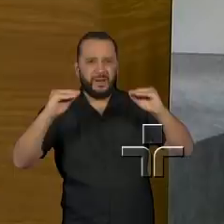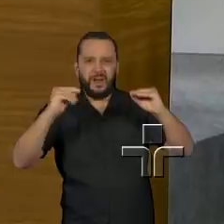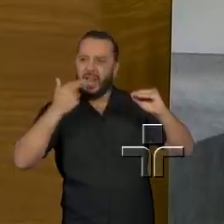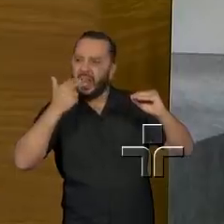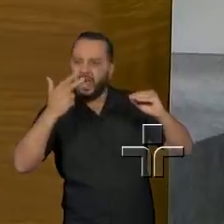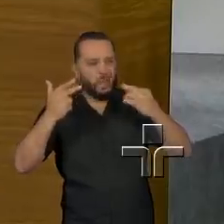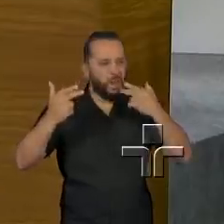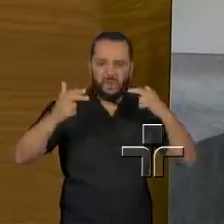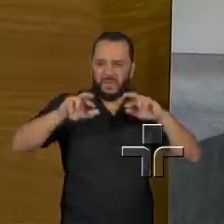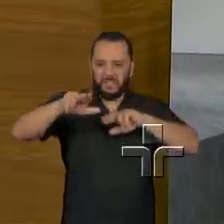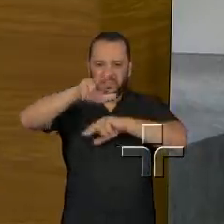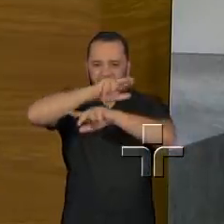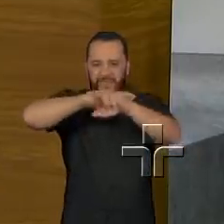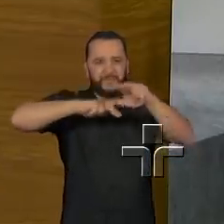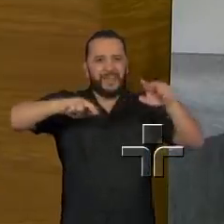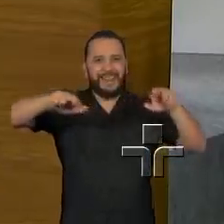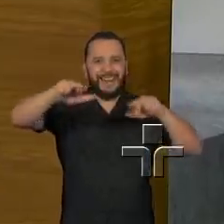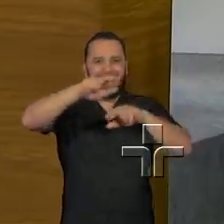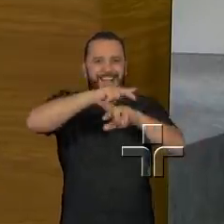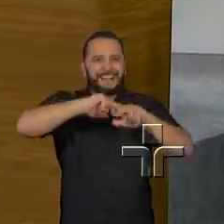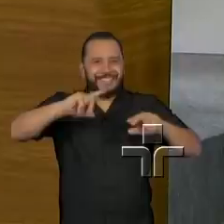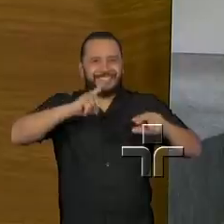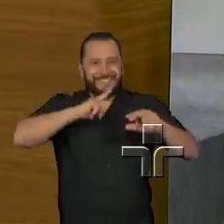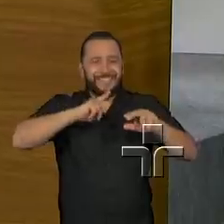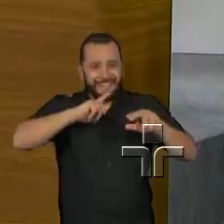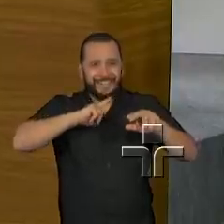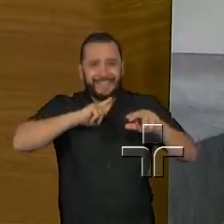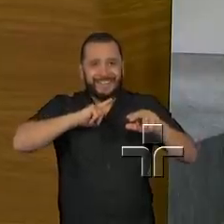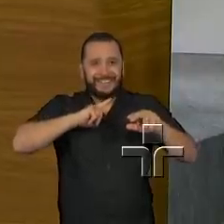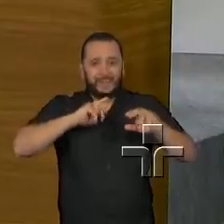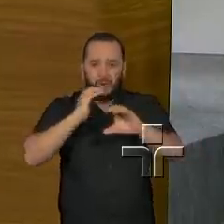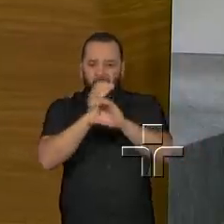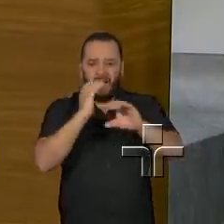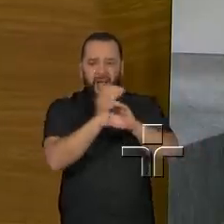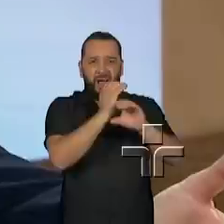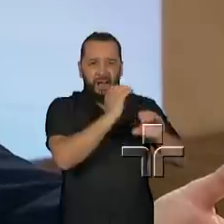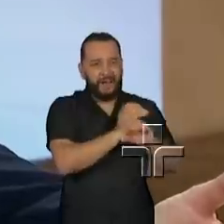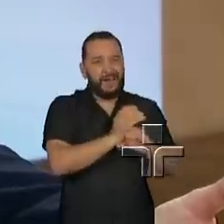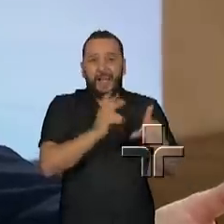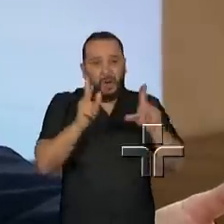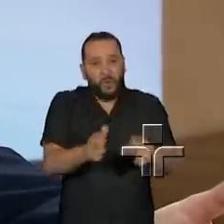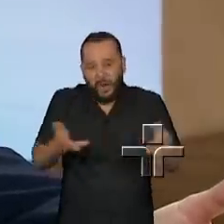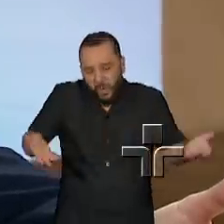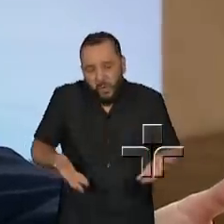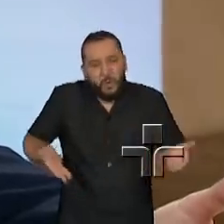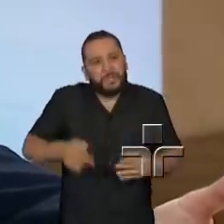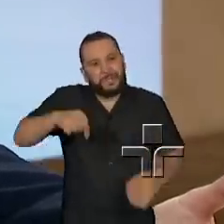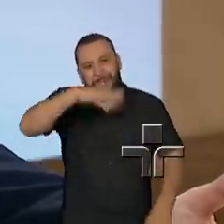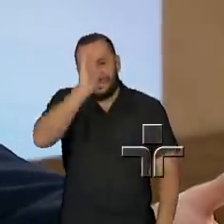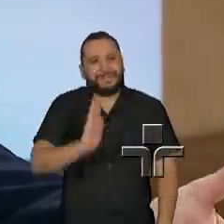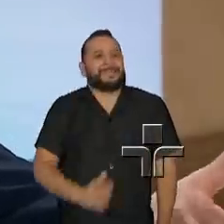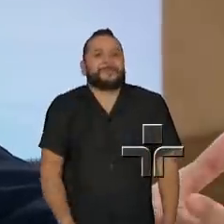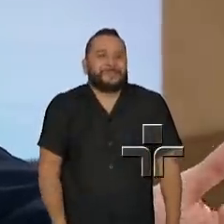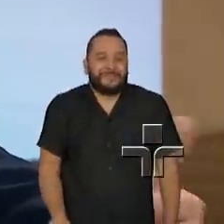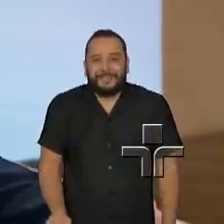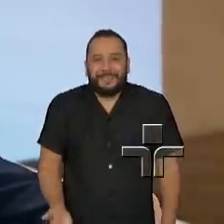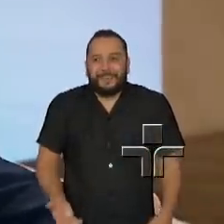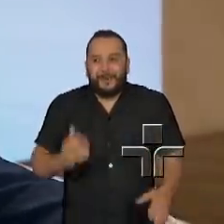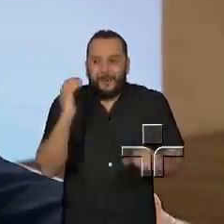gerando um relativismo. Eu sou a favor de algum relativismo, porque sem relativismo não tem tolerância.